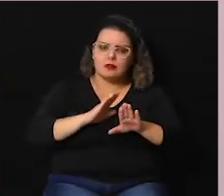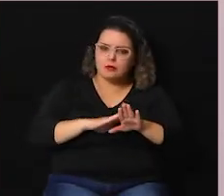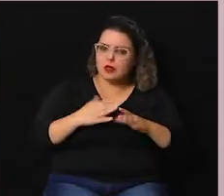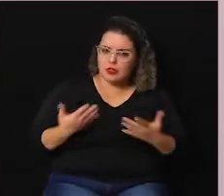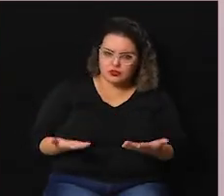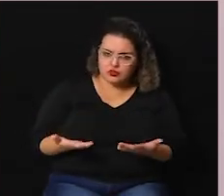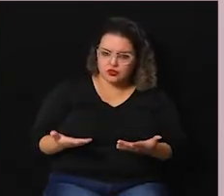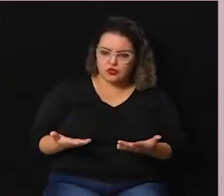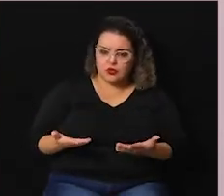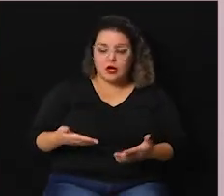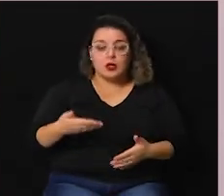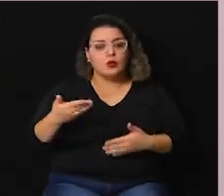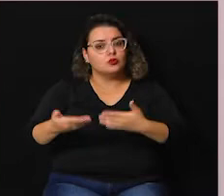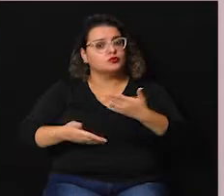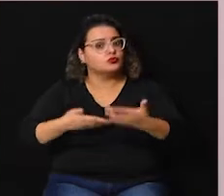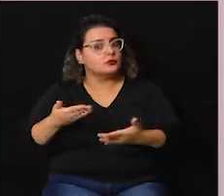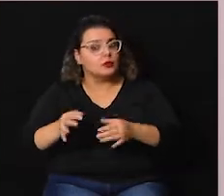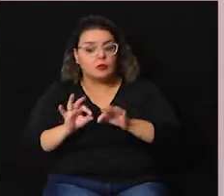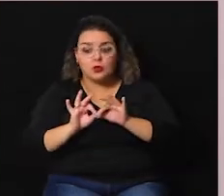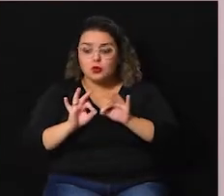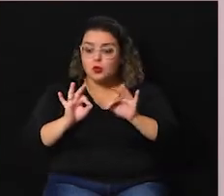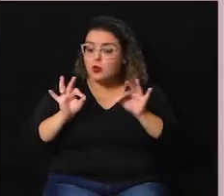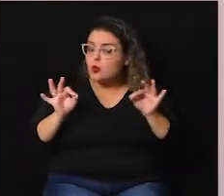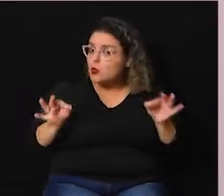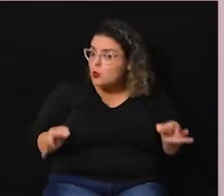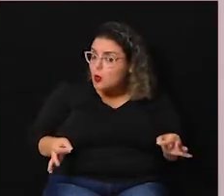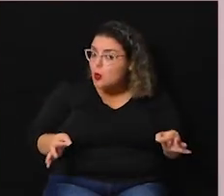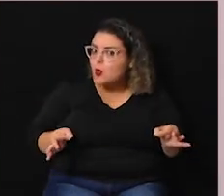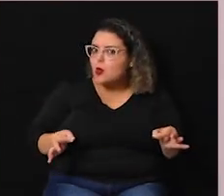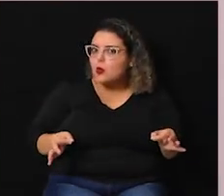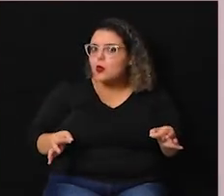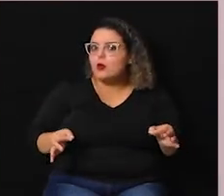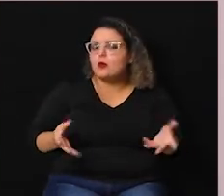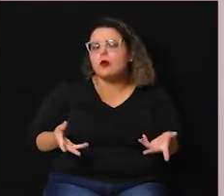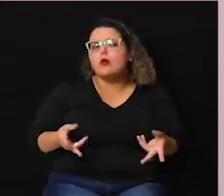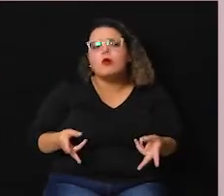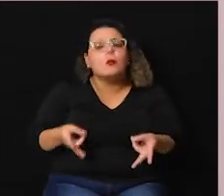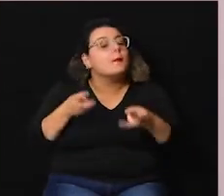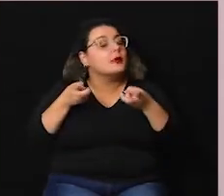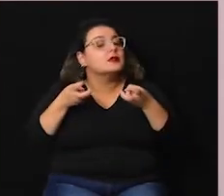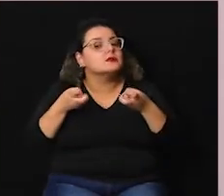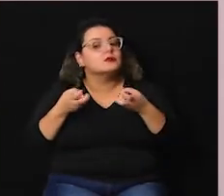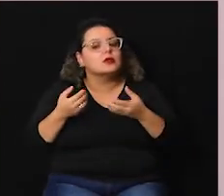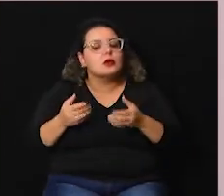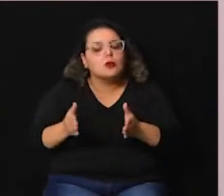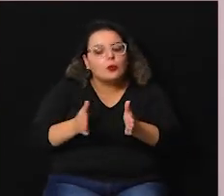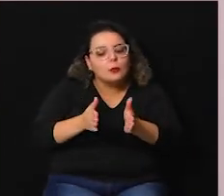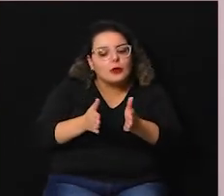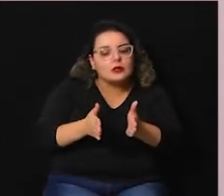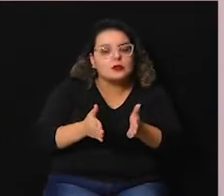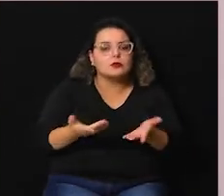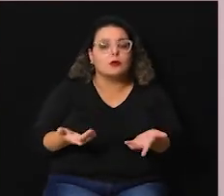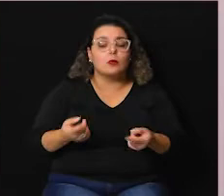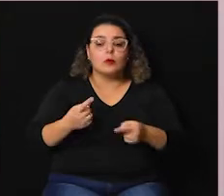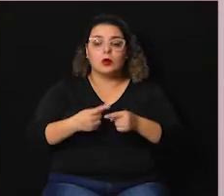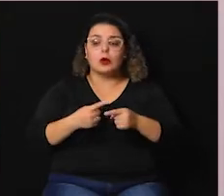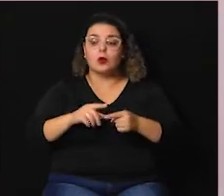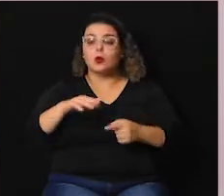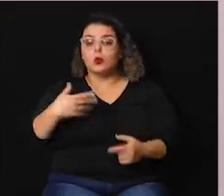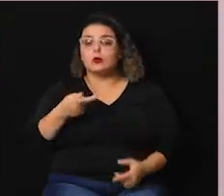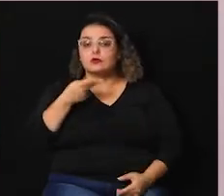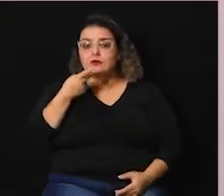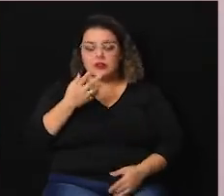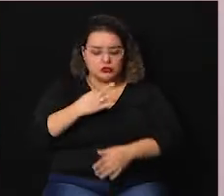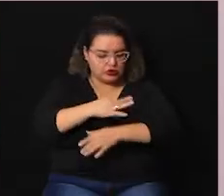é um tratamento longo ou o resultado começa a ser visto, né, aí em pouco tempo? Porque quando a gente fala